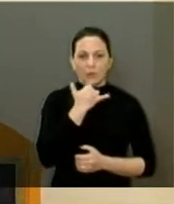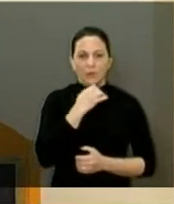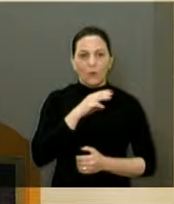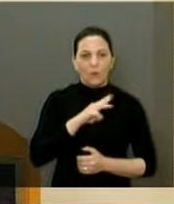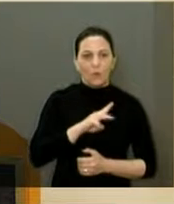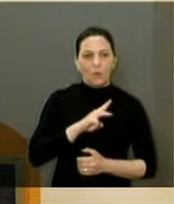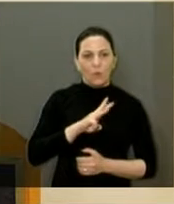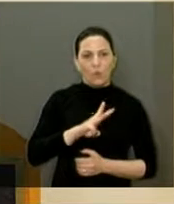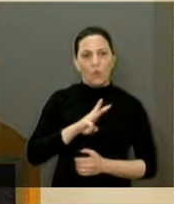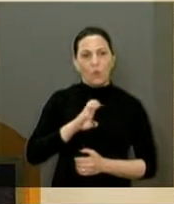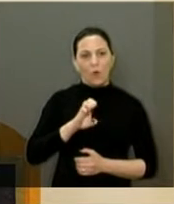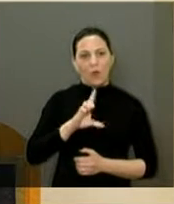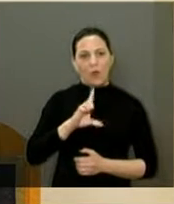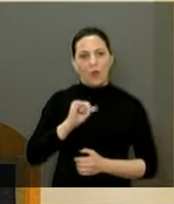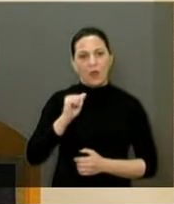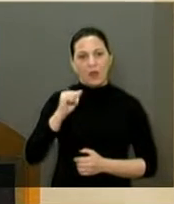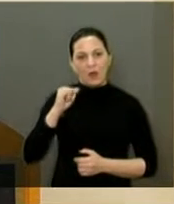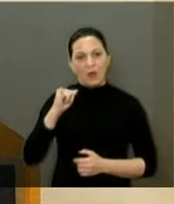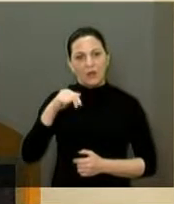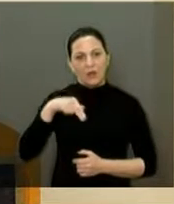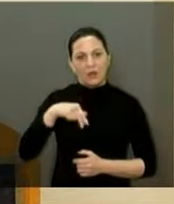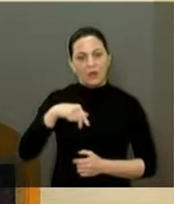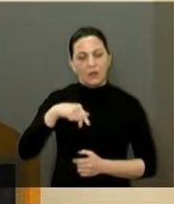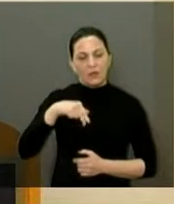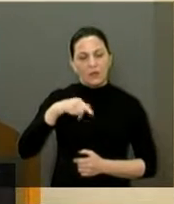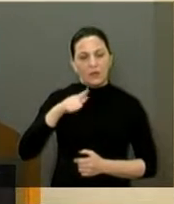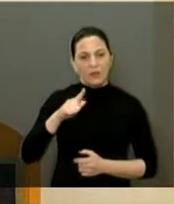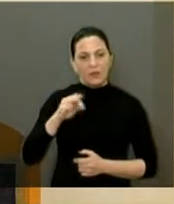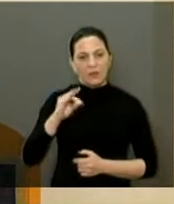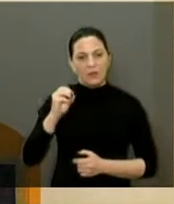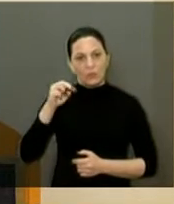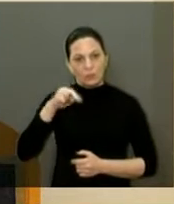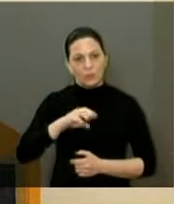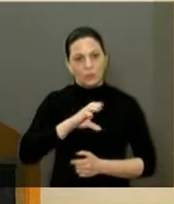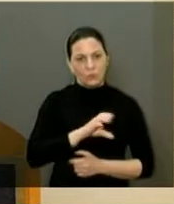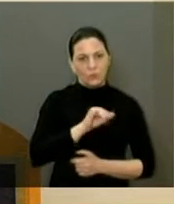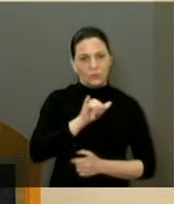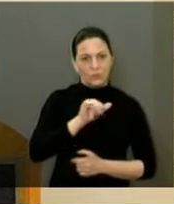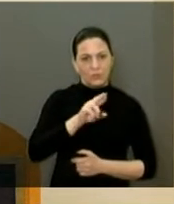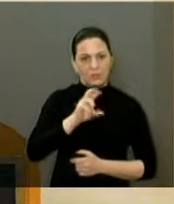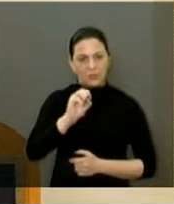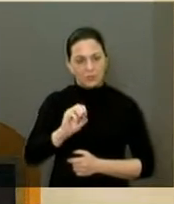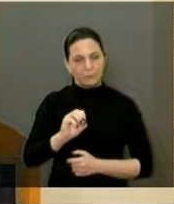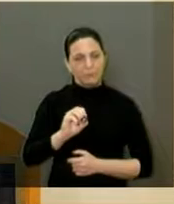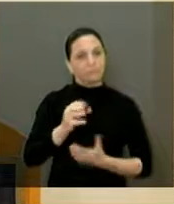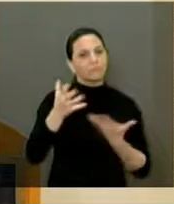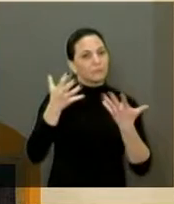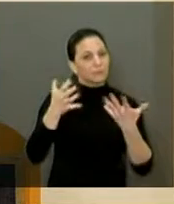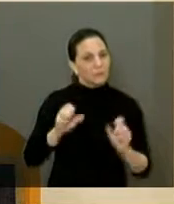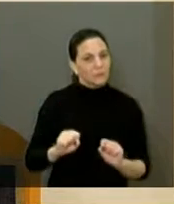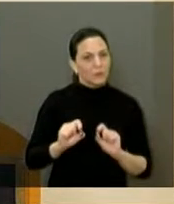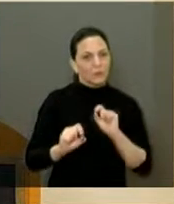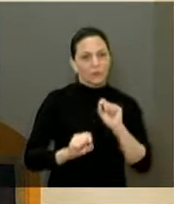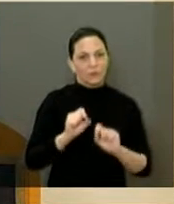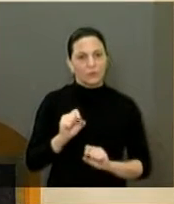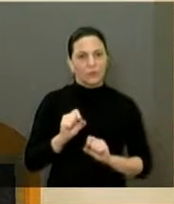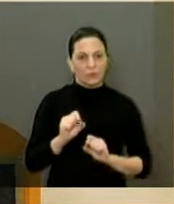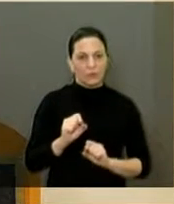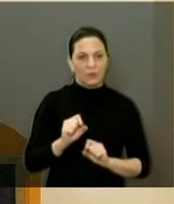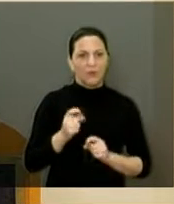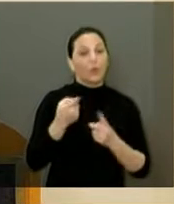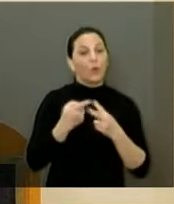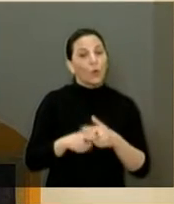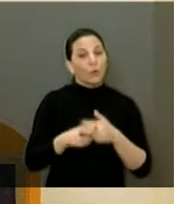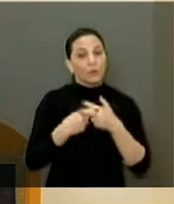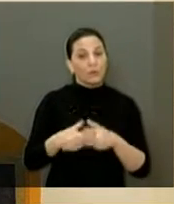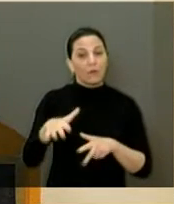e de imediato e já atendeu nossa solicitação e mandou que fosse alguém lá e fizesse o reparo tem que ser